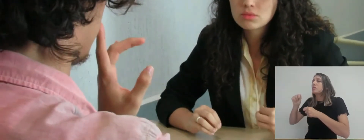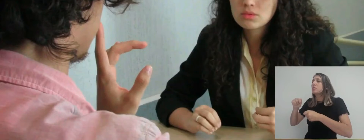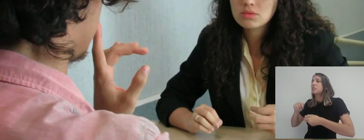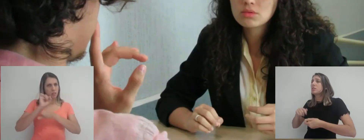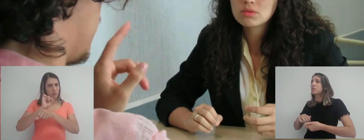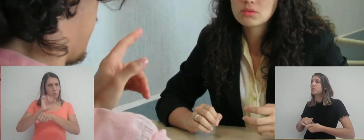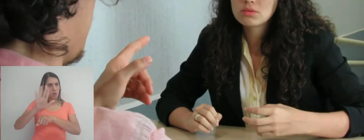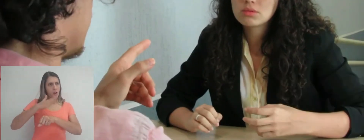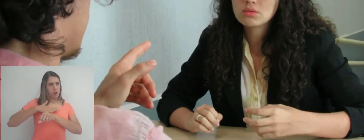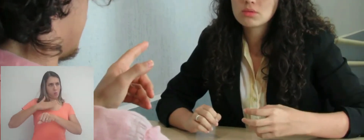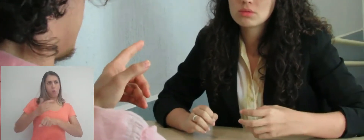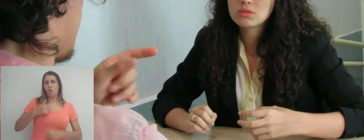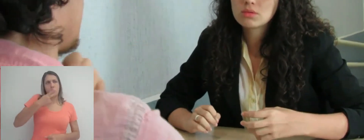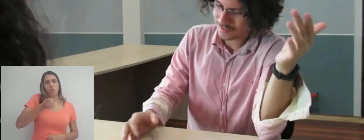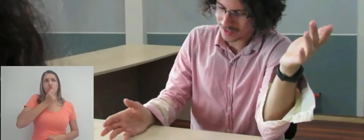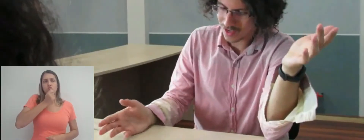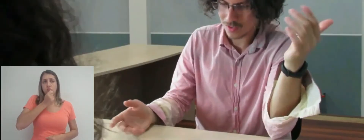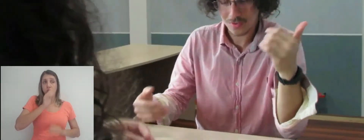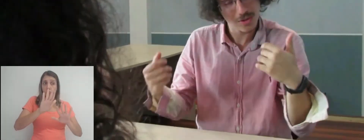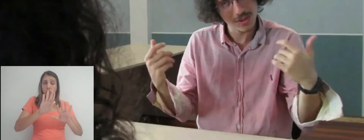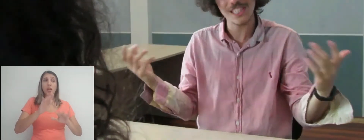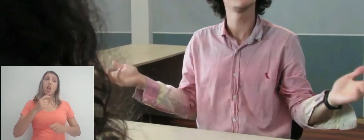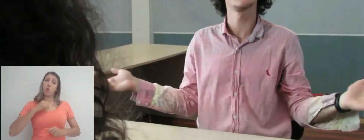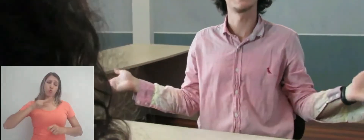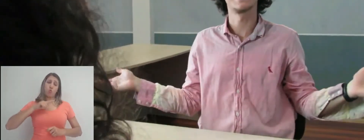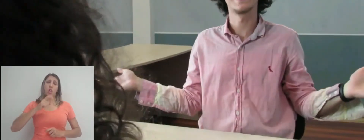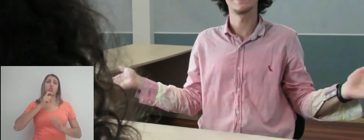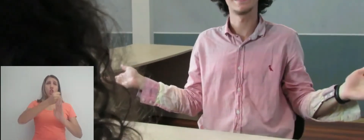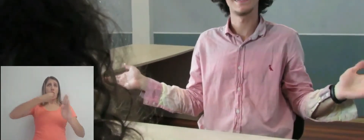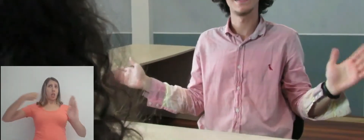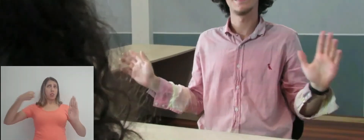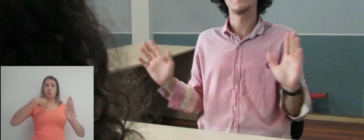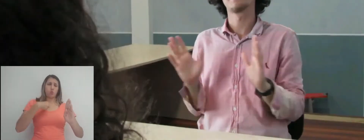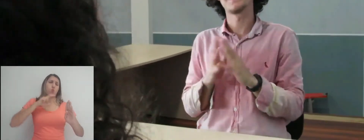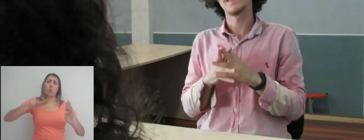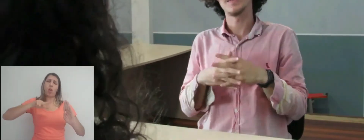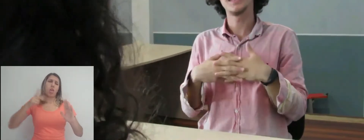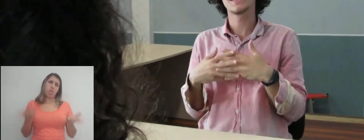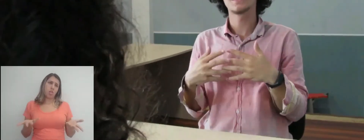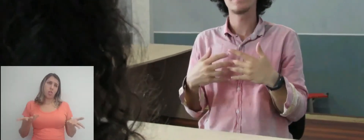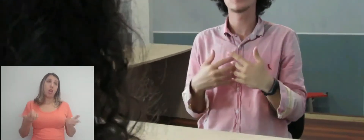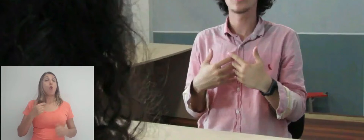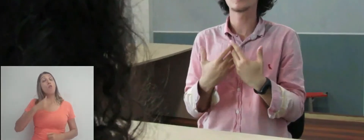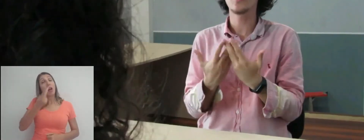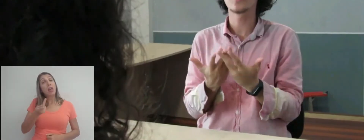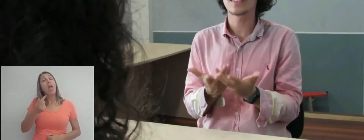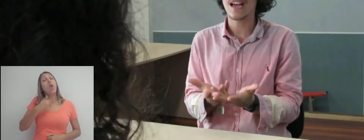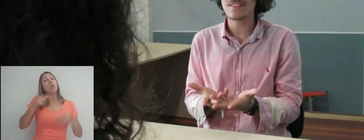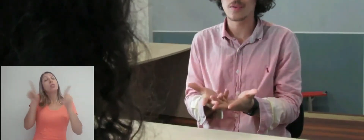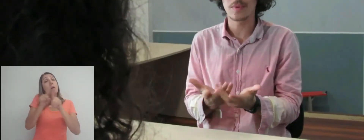Não, espera um pouco. Eu não falei isso. Afinal, eu não sou geladeira. Eu disse que também